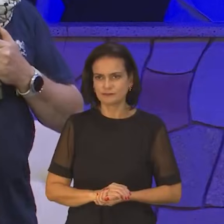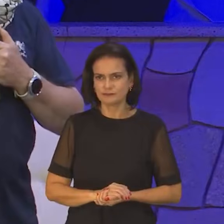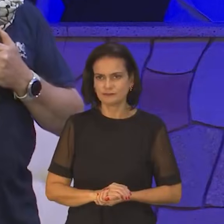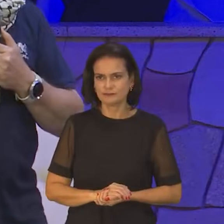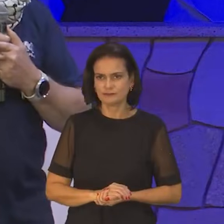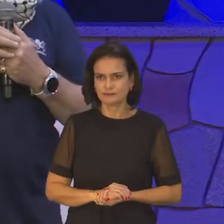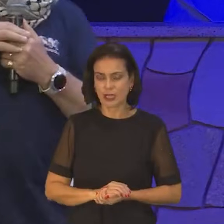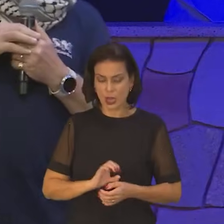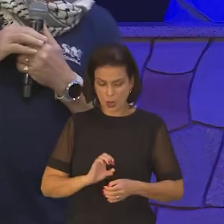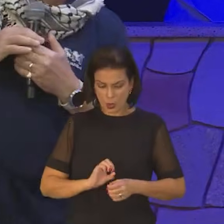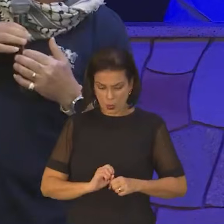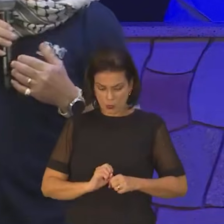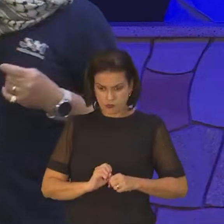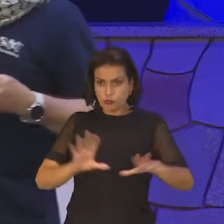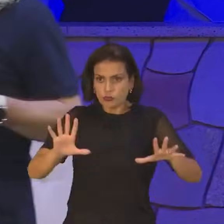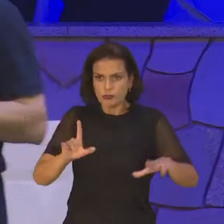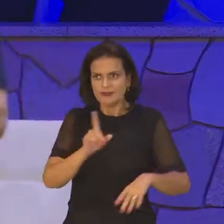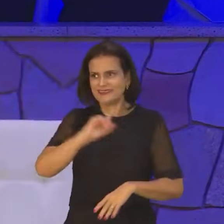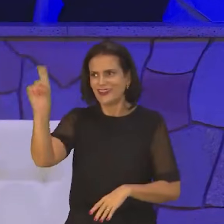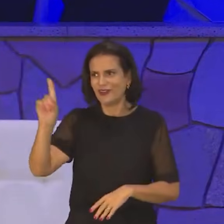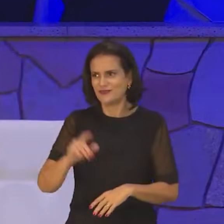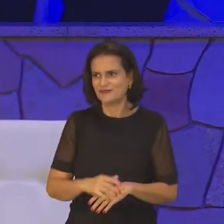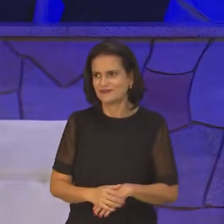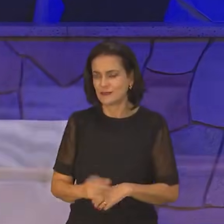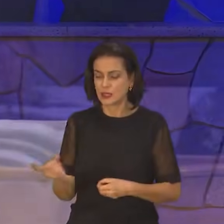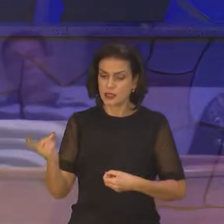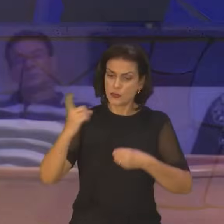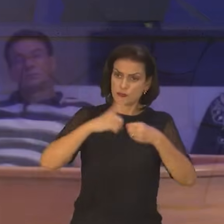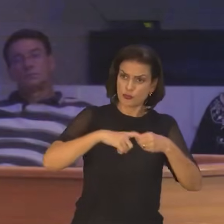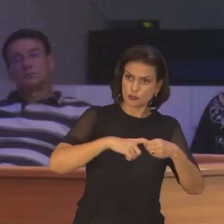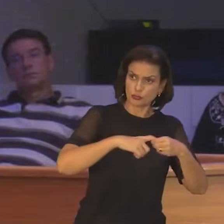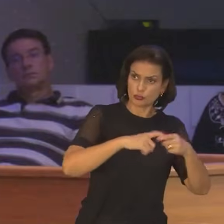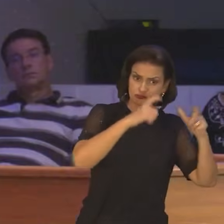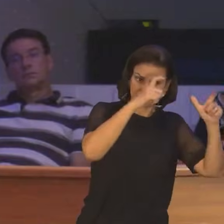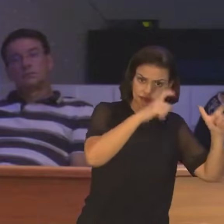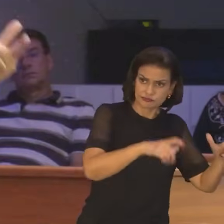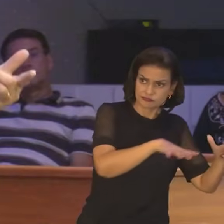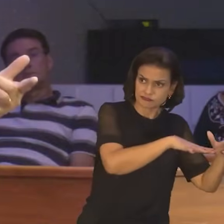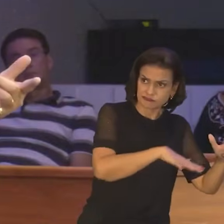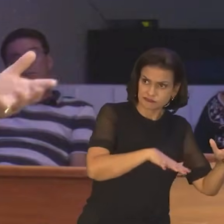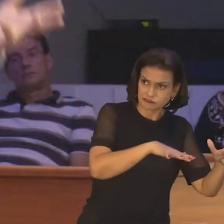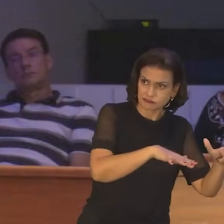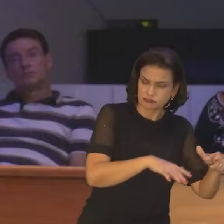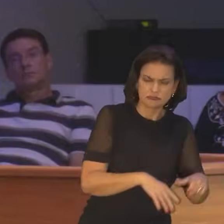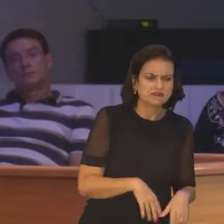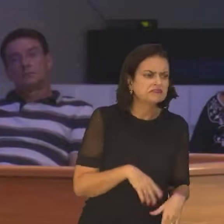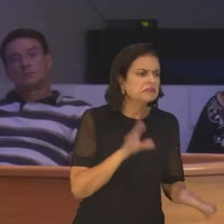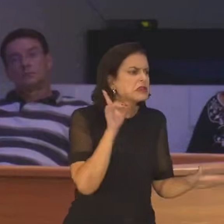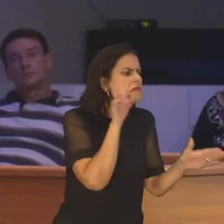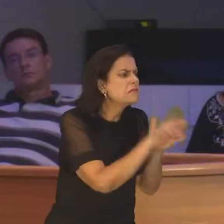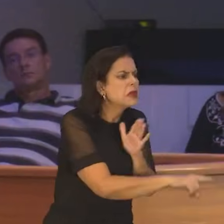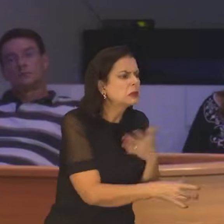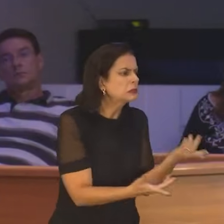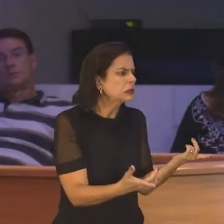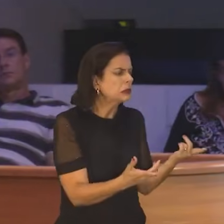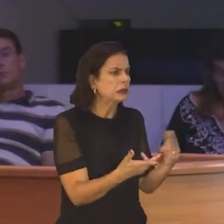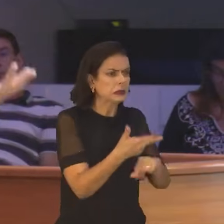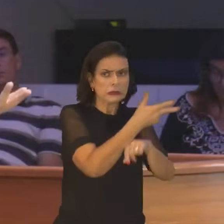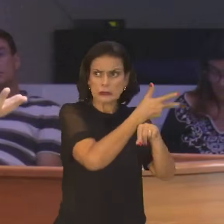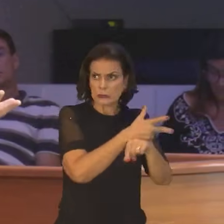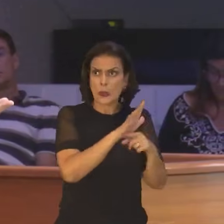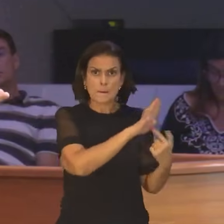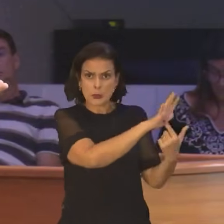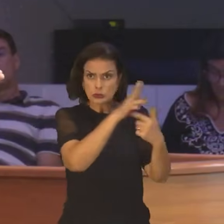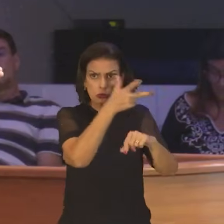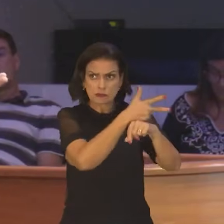A bomba não explodiu, voltei para o acampamento, fui para questionar, a mídia apresentou o vídeo,